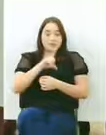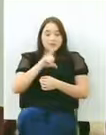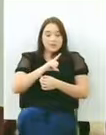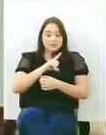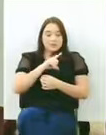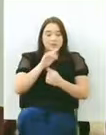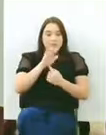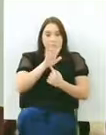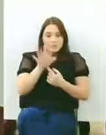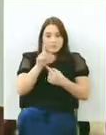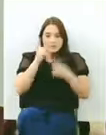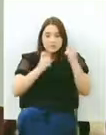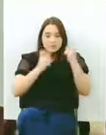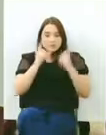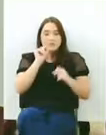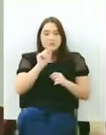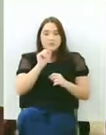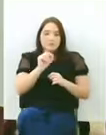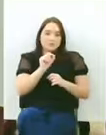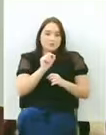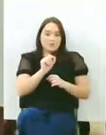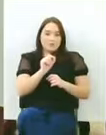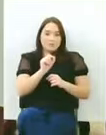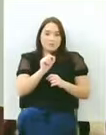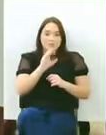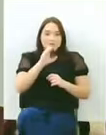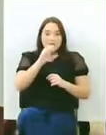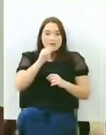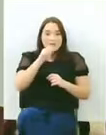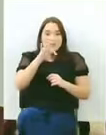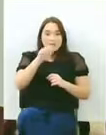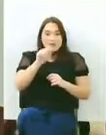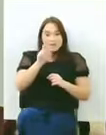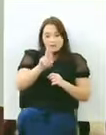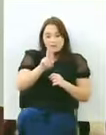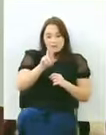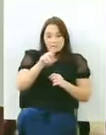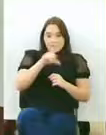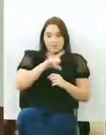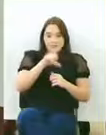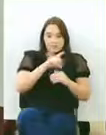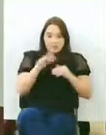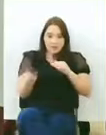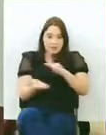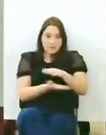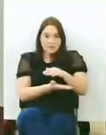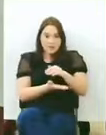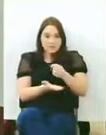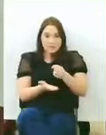é precedida por uma expressão, que é a expressão catá, que significa para baixo de,